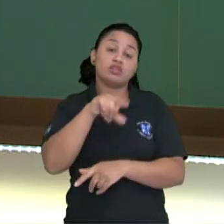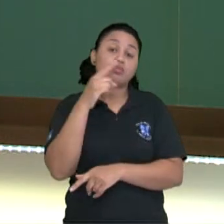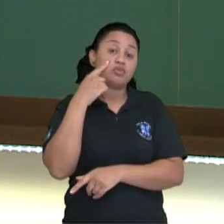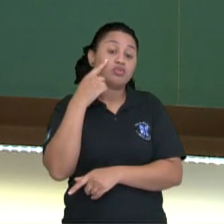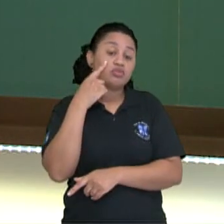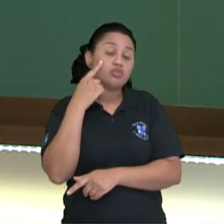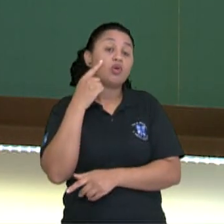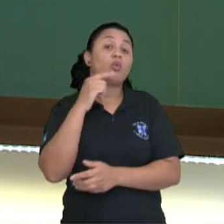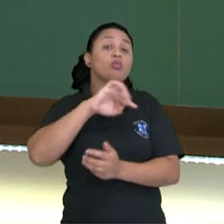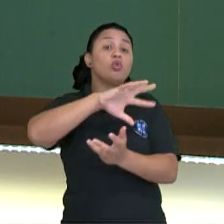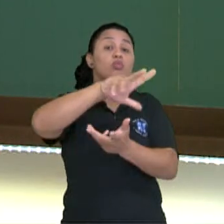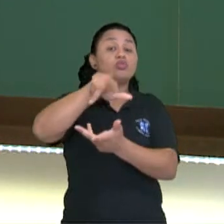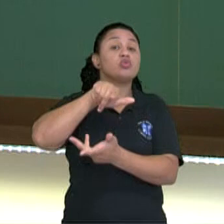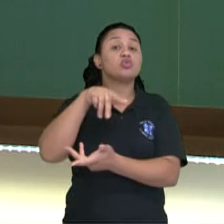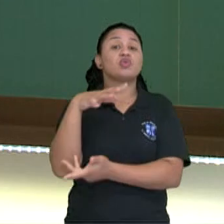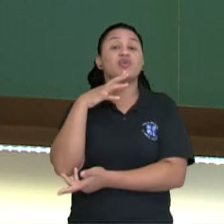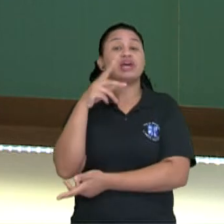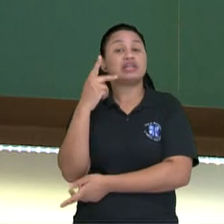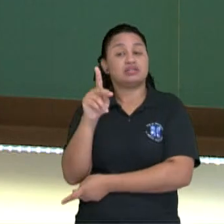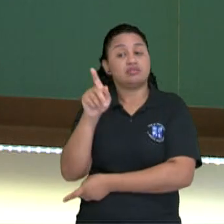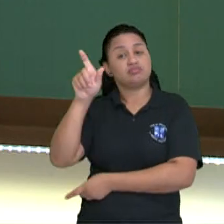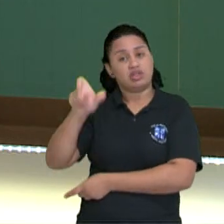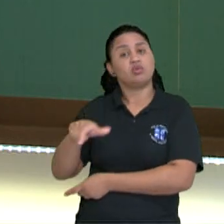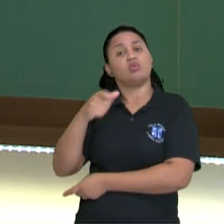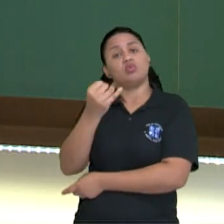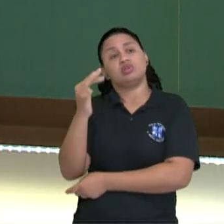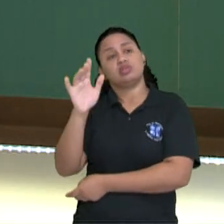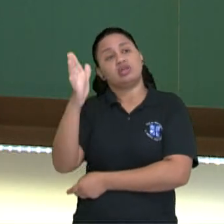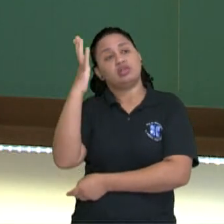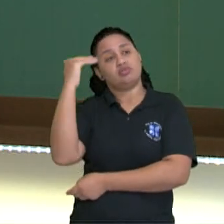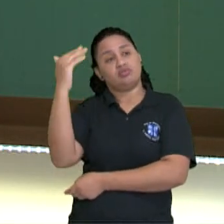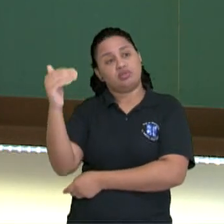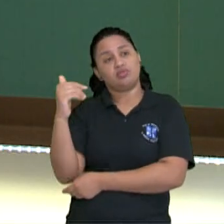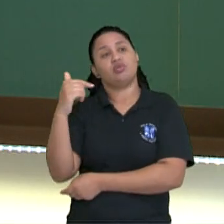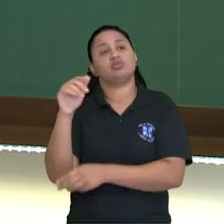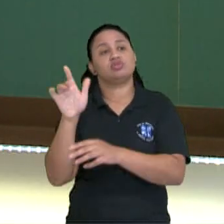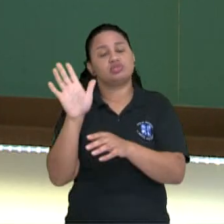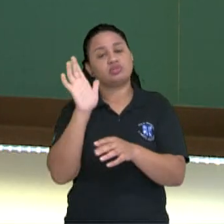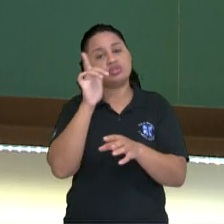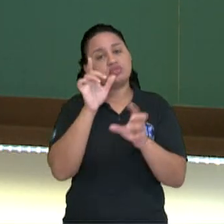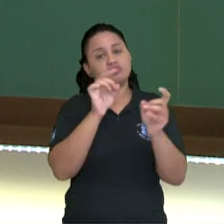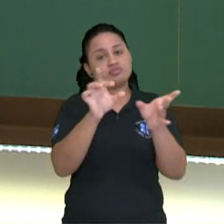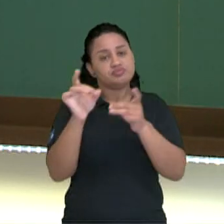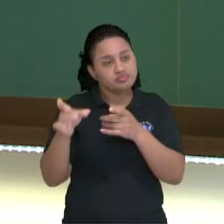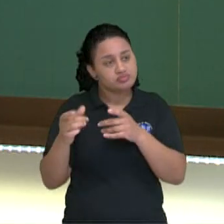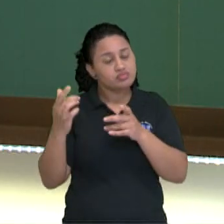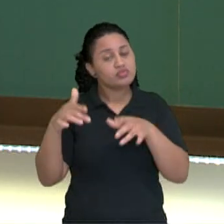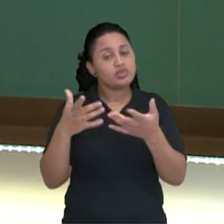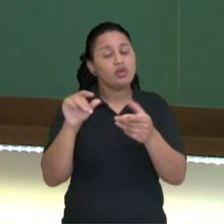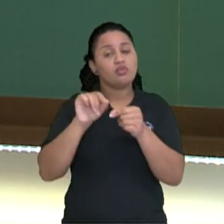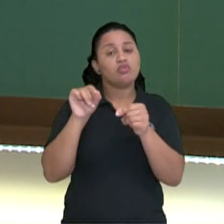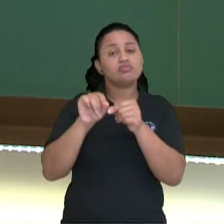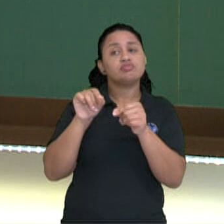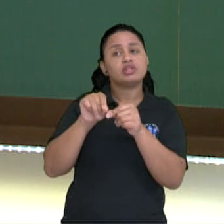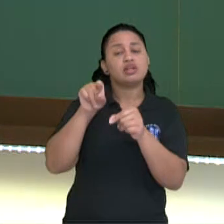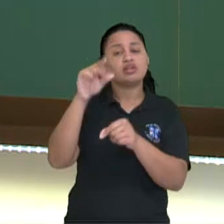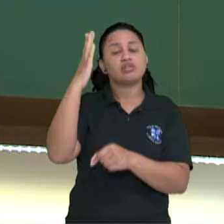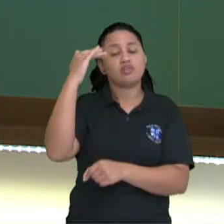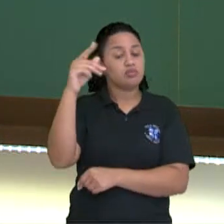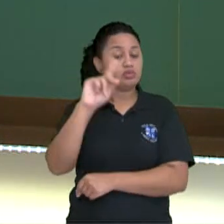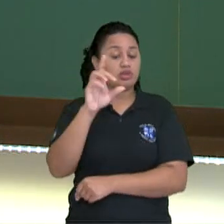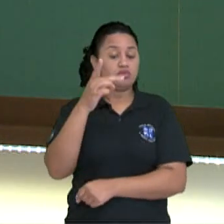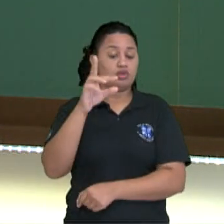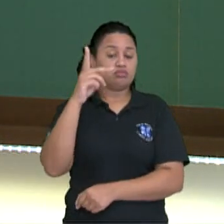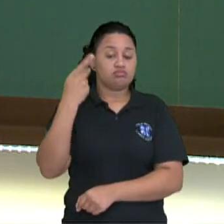pelo mundo, né? O quanto as suas obras já venderam e o quanto isso o tornou reconhecido não só no